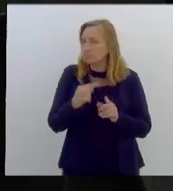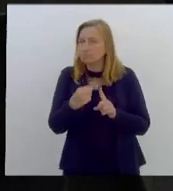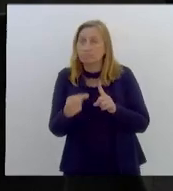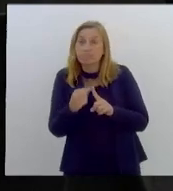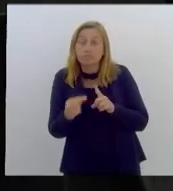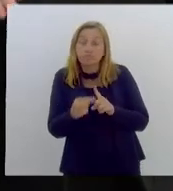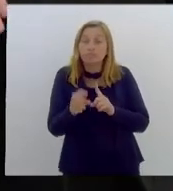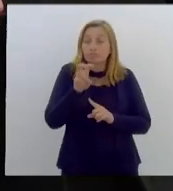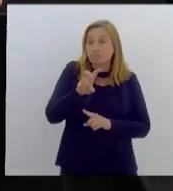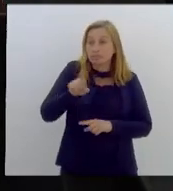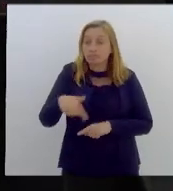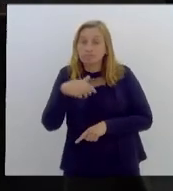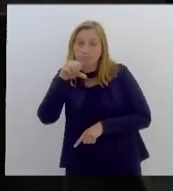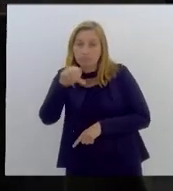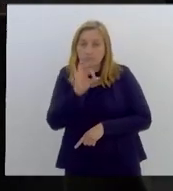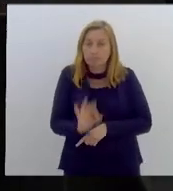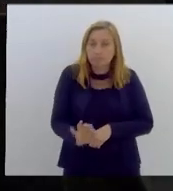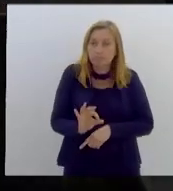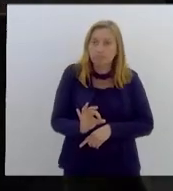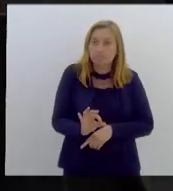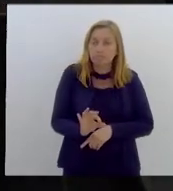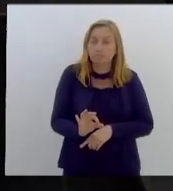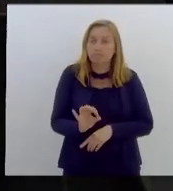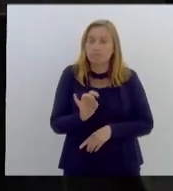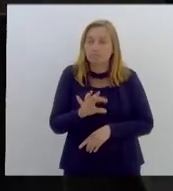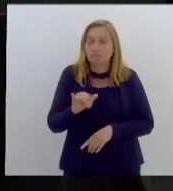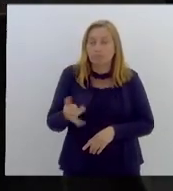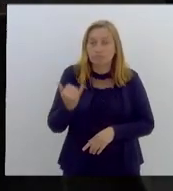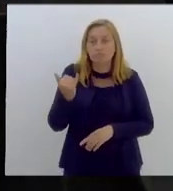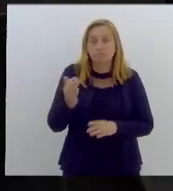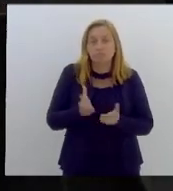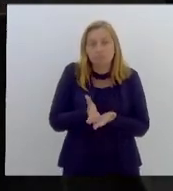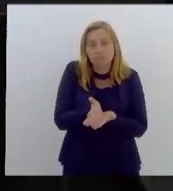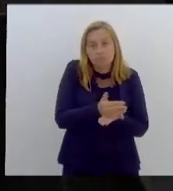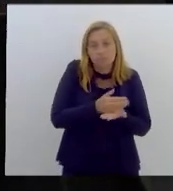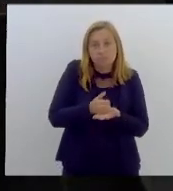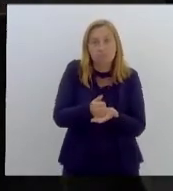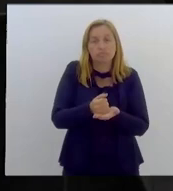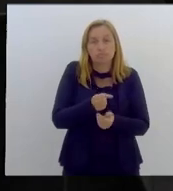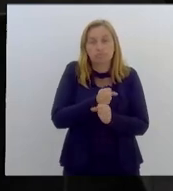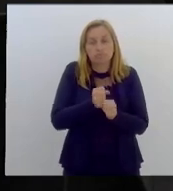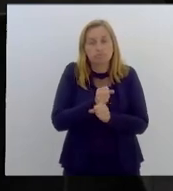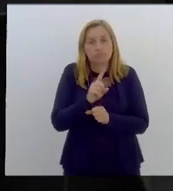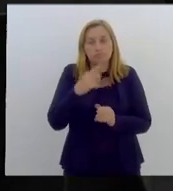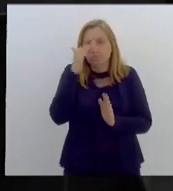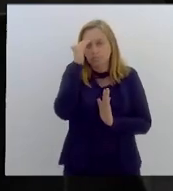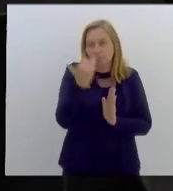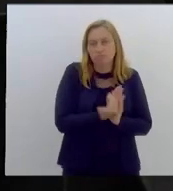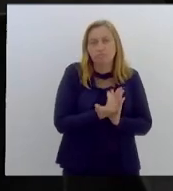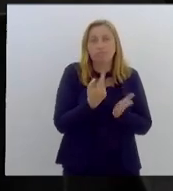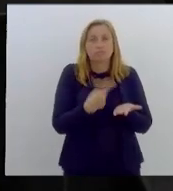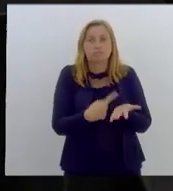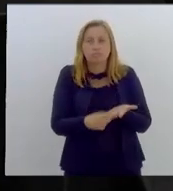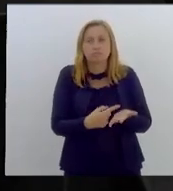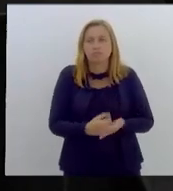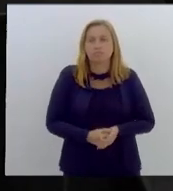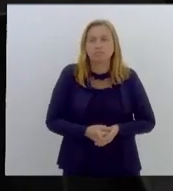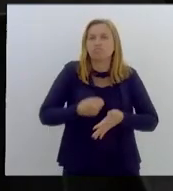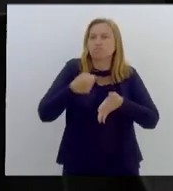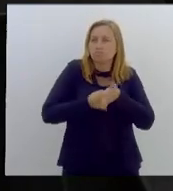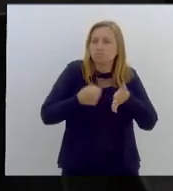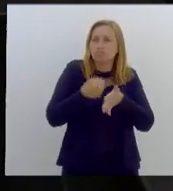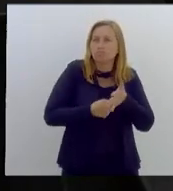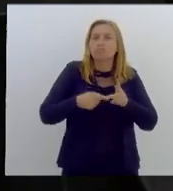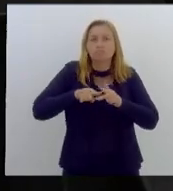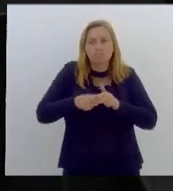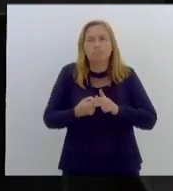É 5,9%, que é só a inflação acumulada do ano. É um descumprimento do acordo. E nós vamos lutar para